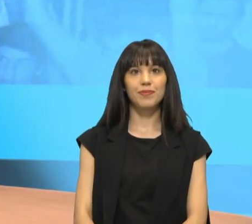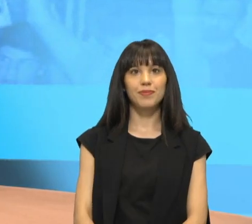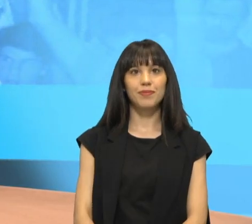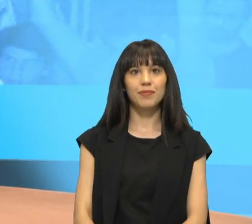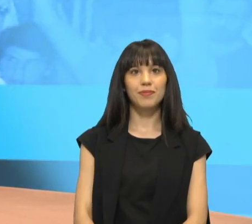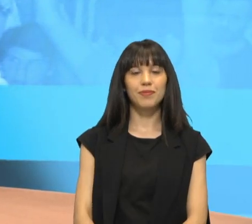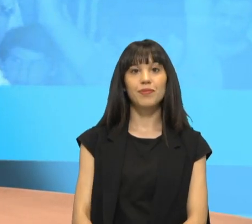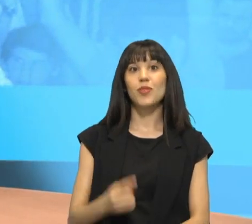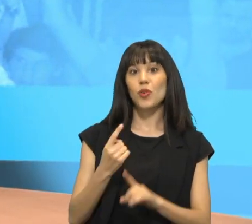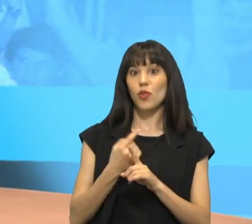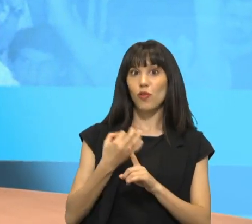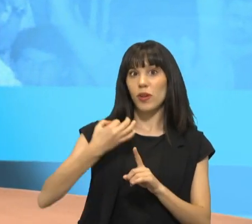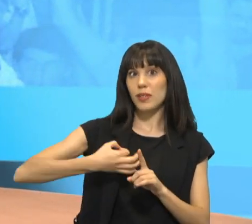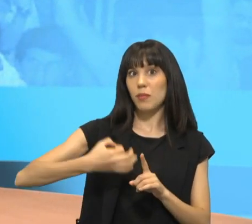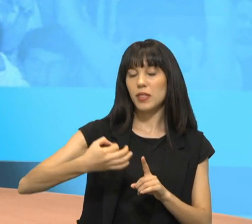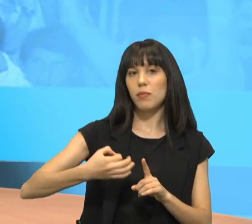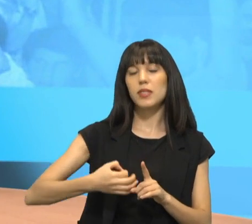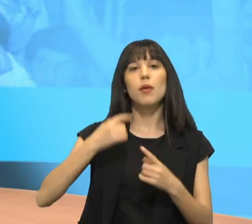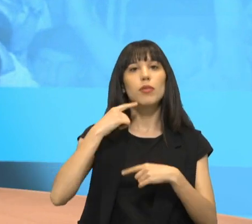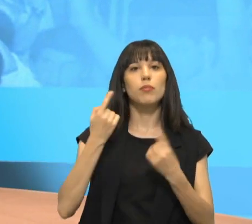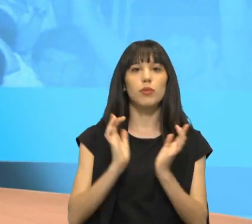Acontecimentos que atualizamos permanentemente em